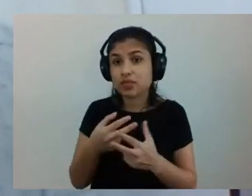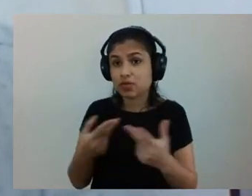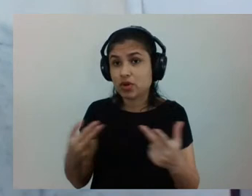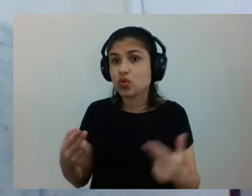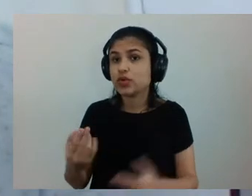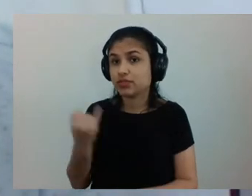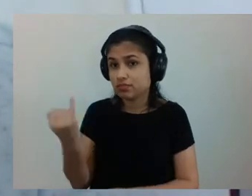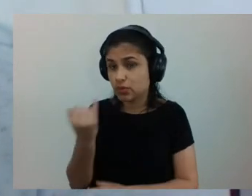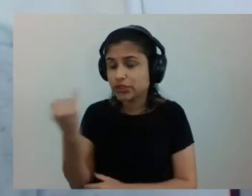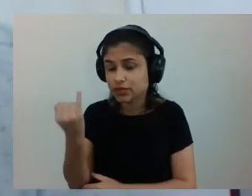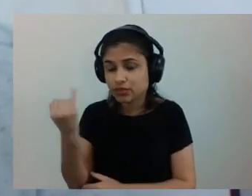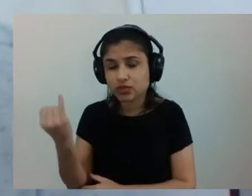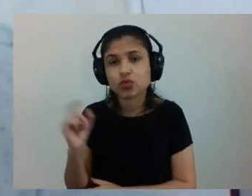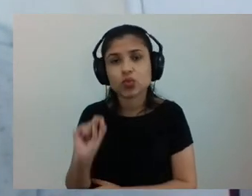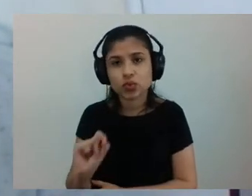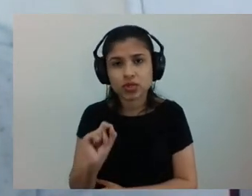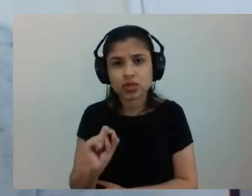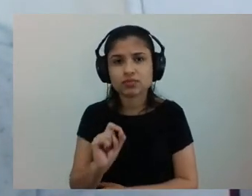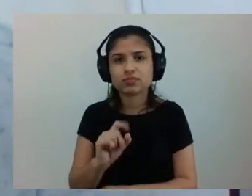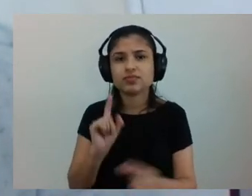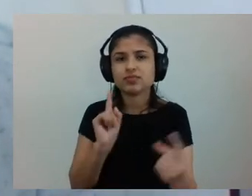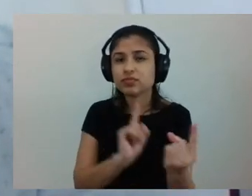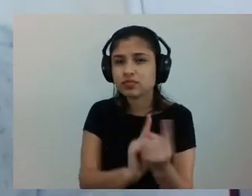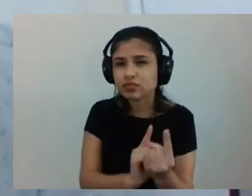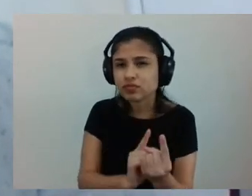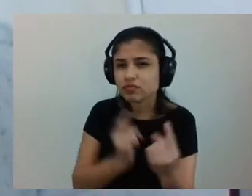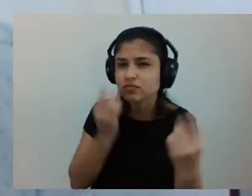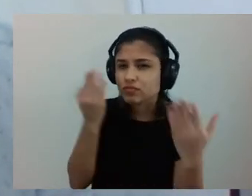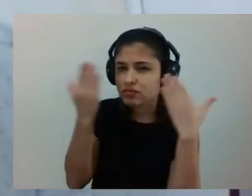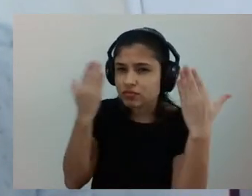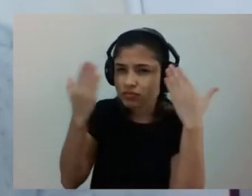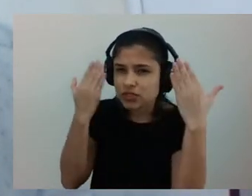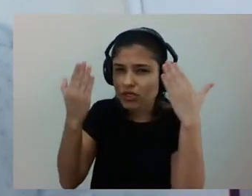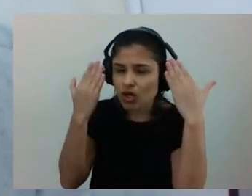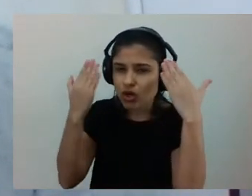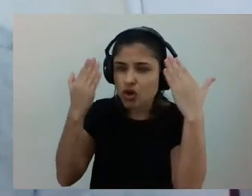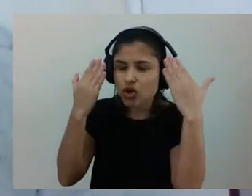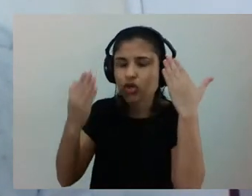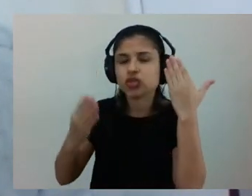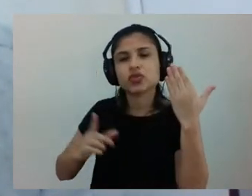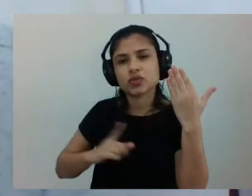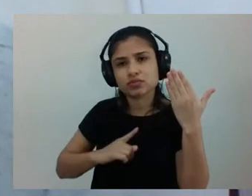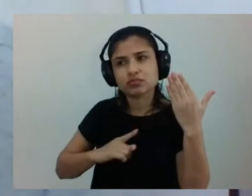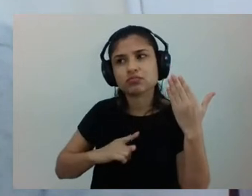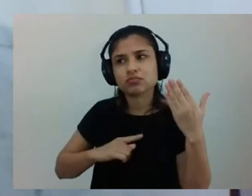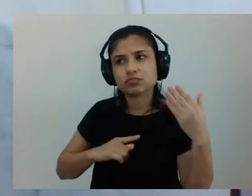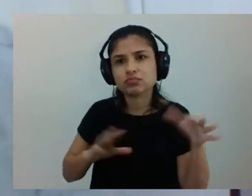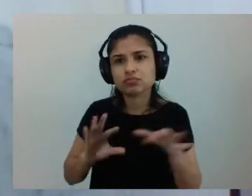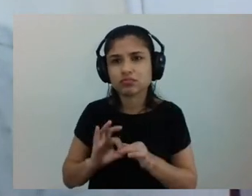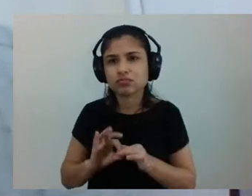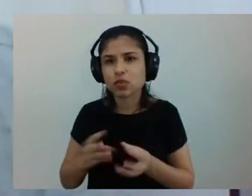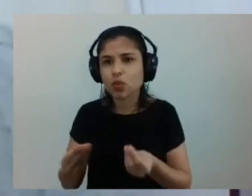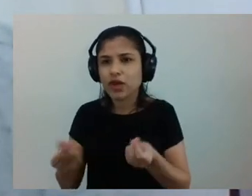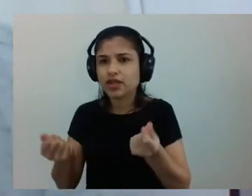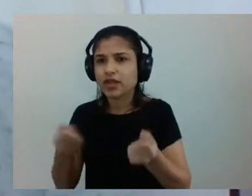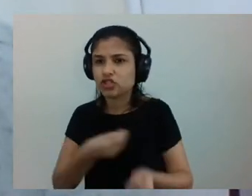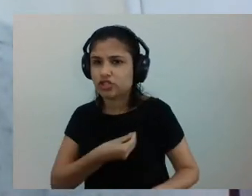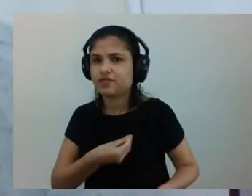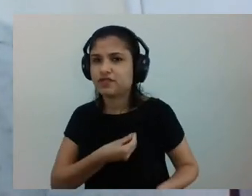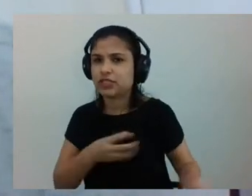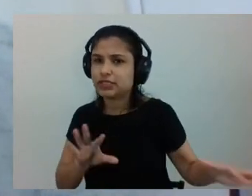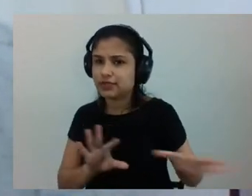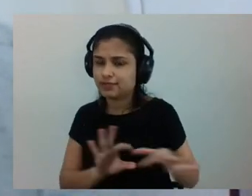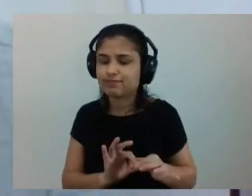o atendimento psicológico, ele tem muita relação com a qualidade de vida. Então, a necessidade